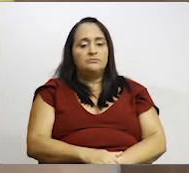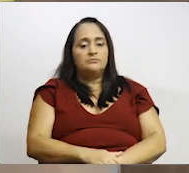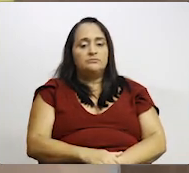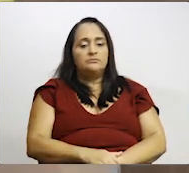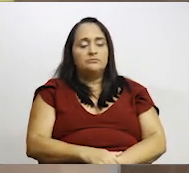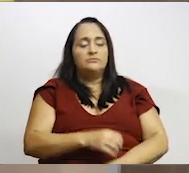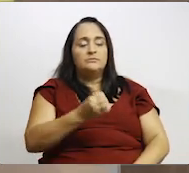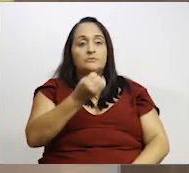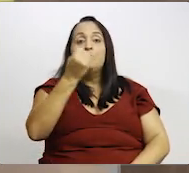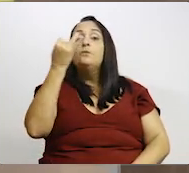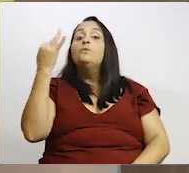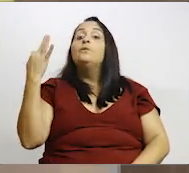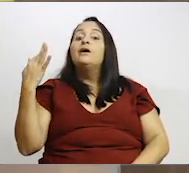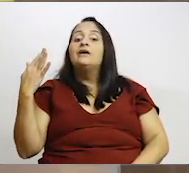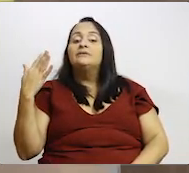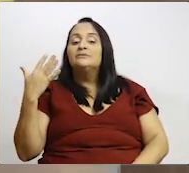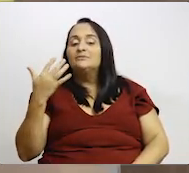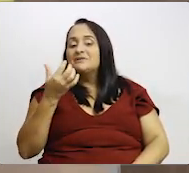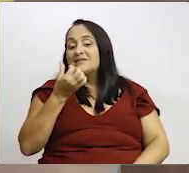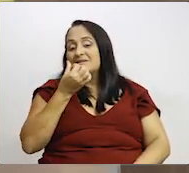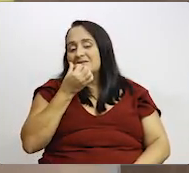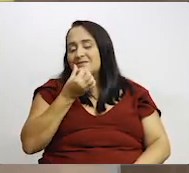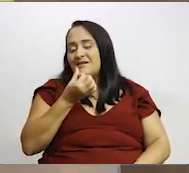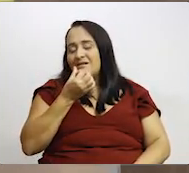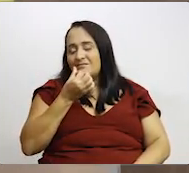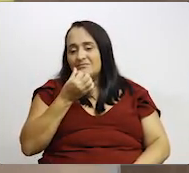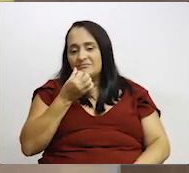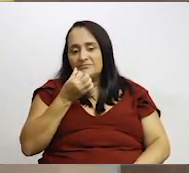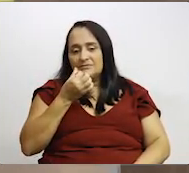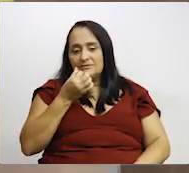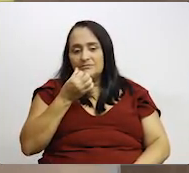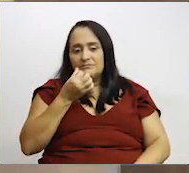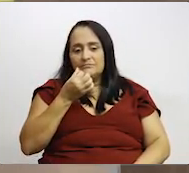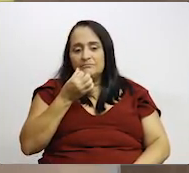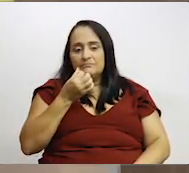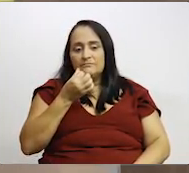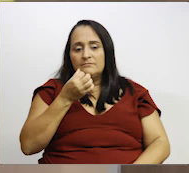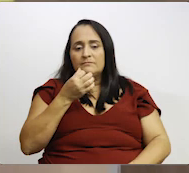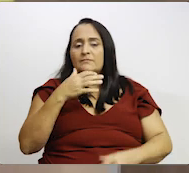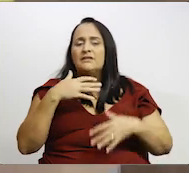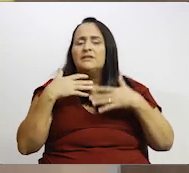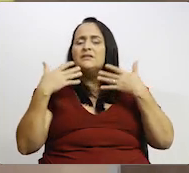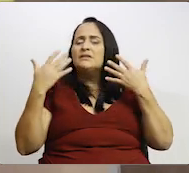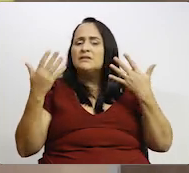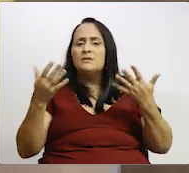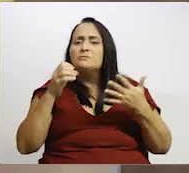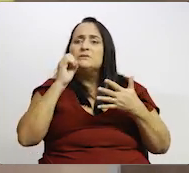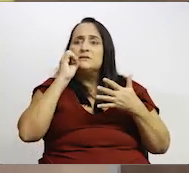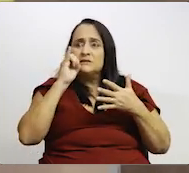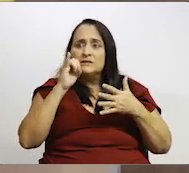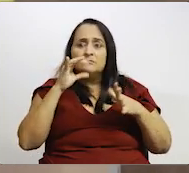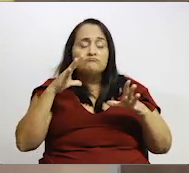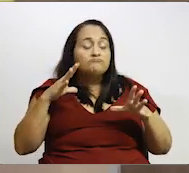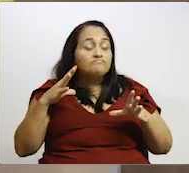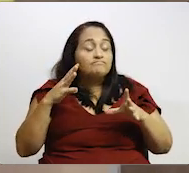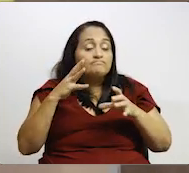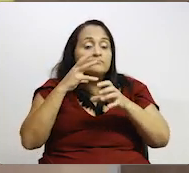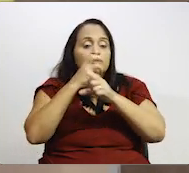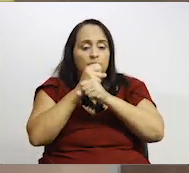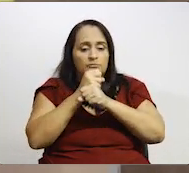certo? 1, 2, 3, 4, 5, 6. Então, quando eu somar aqui, que número eu vou